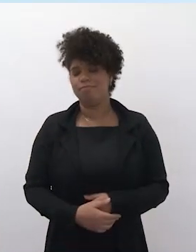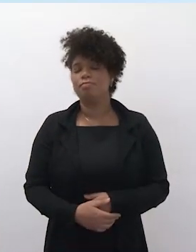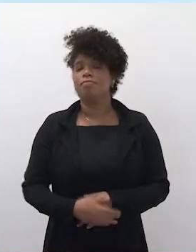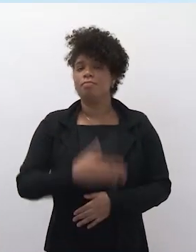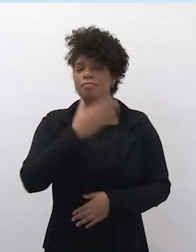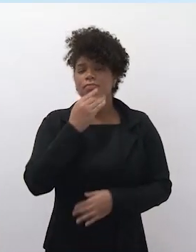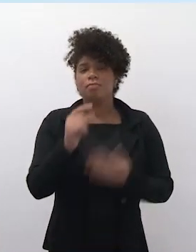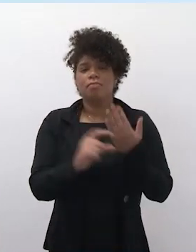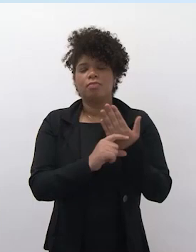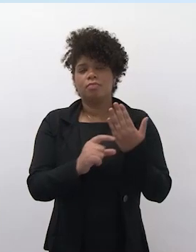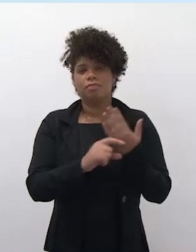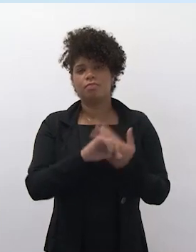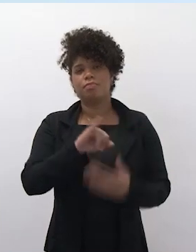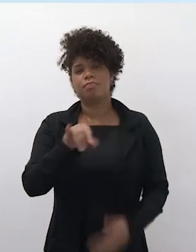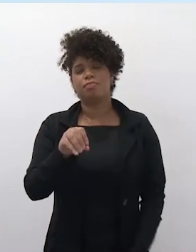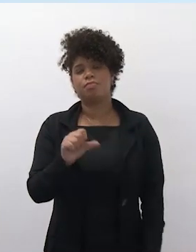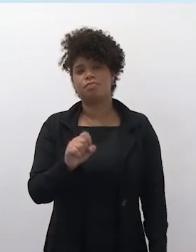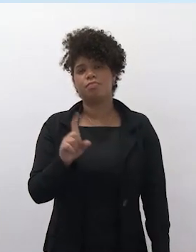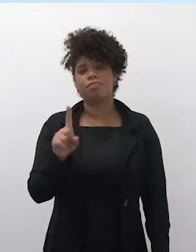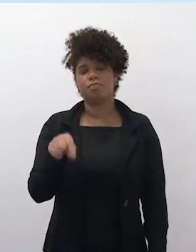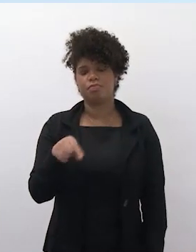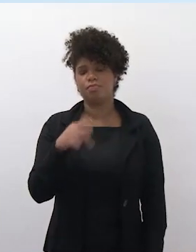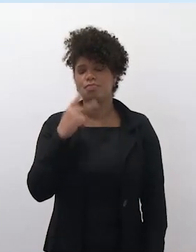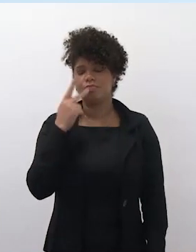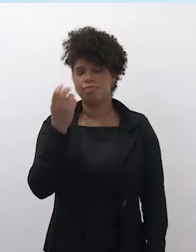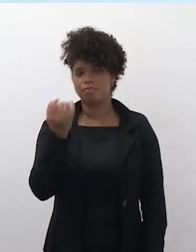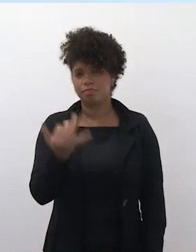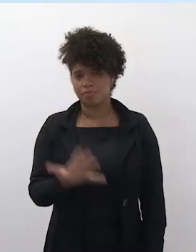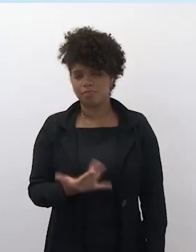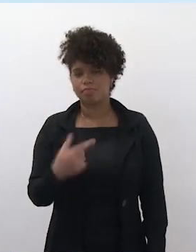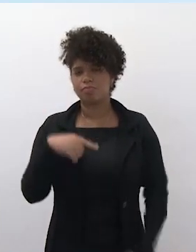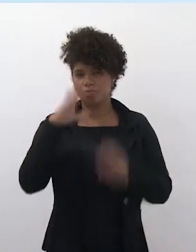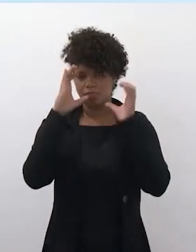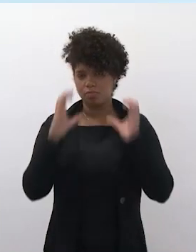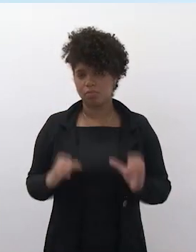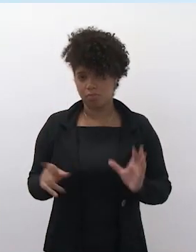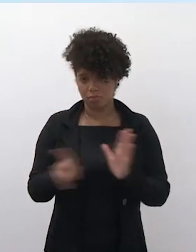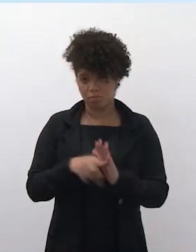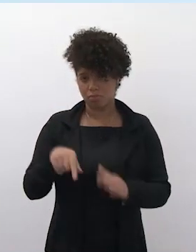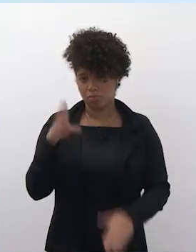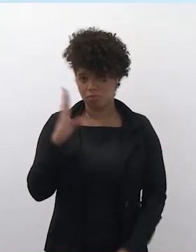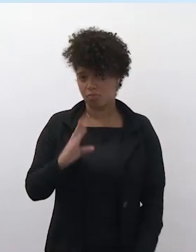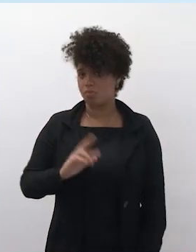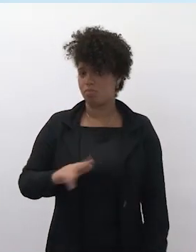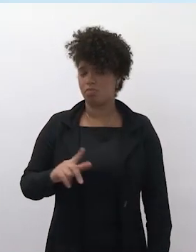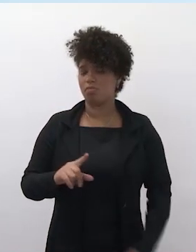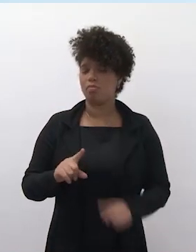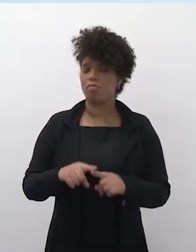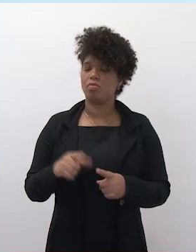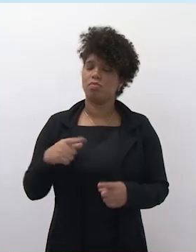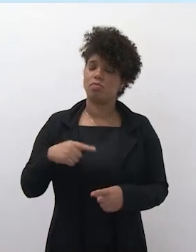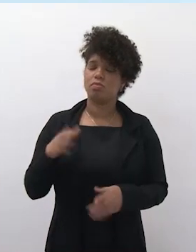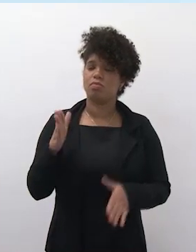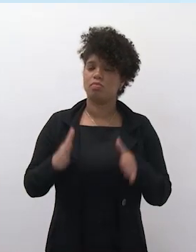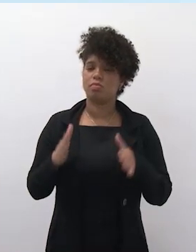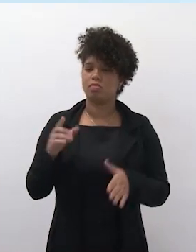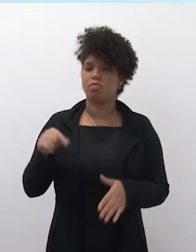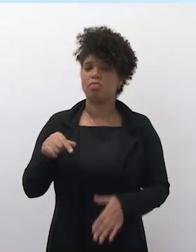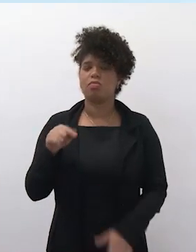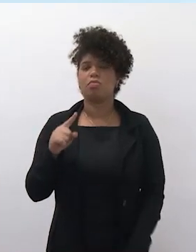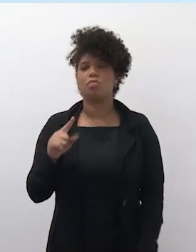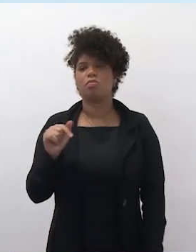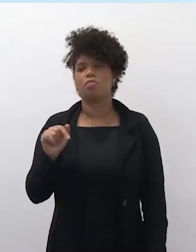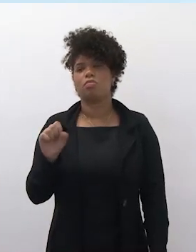da cidadania, que não é exclusivo do Brasil, mas no Brasil e nos últimos 178 anos,